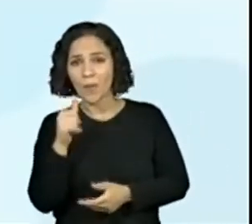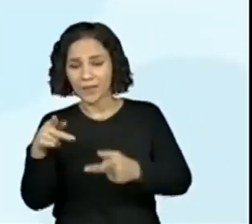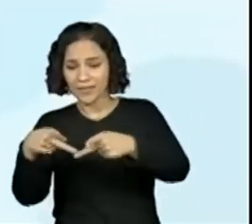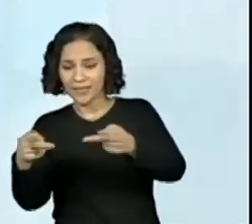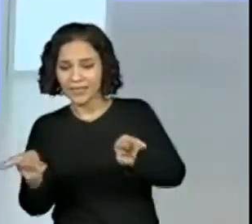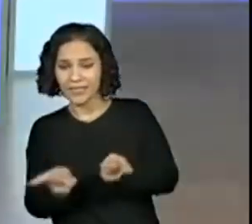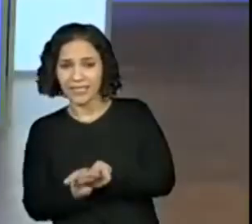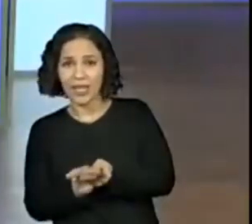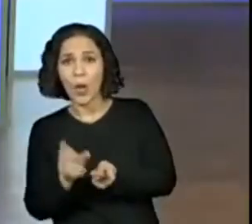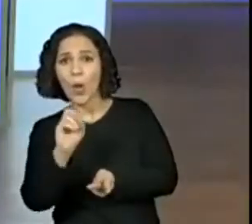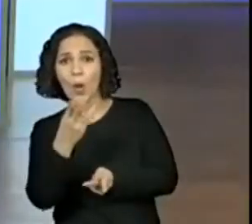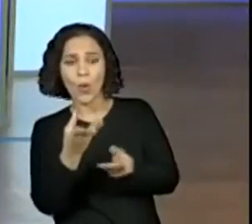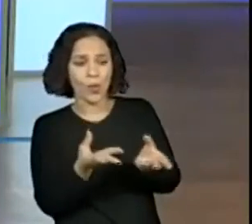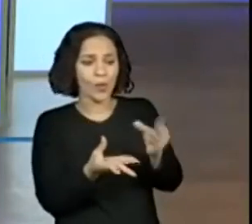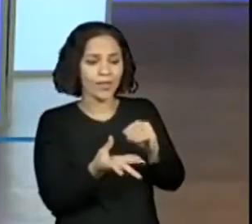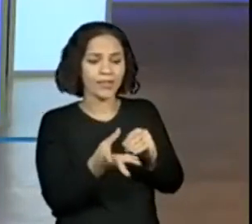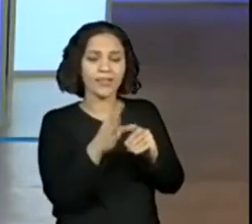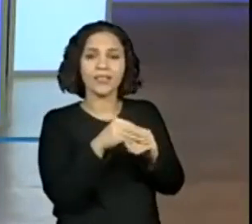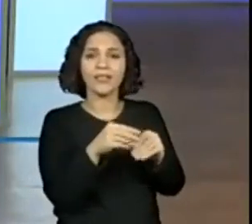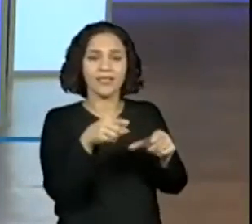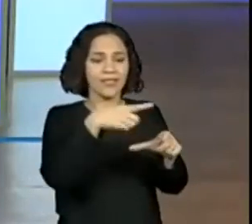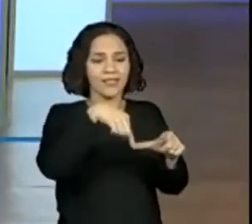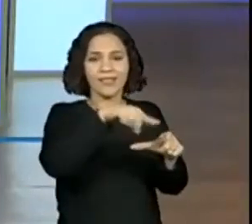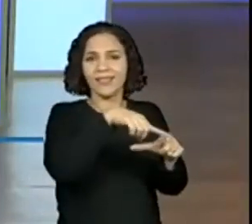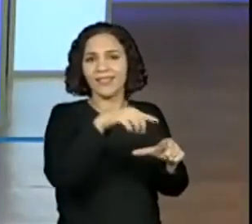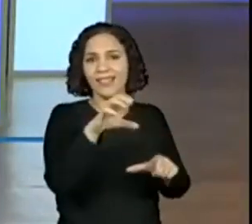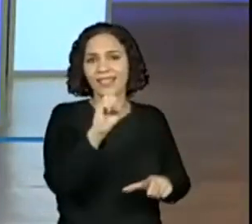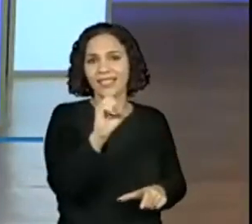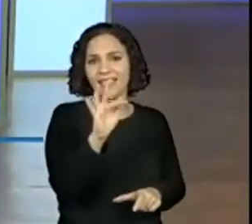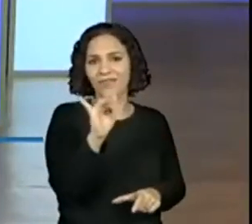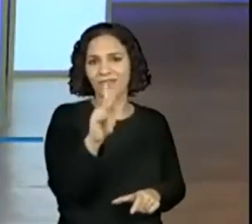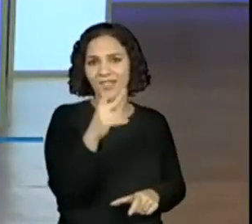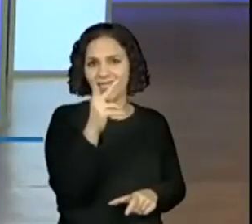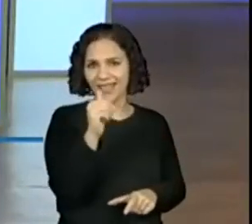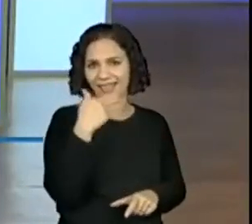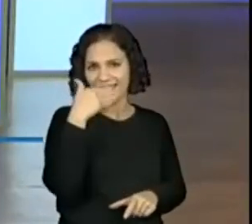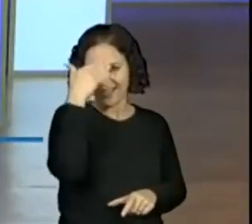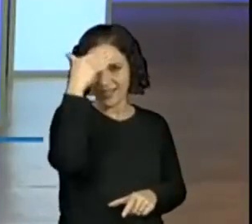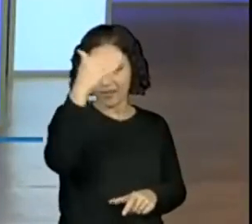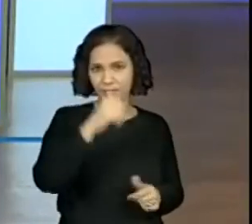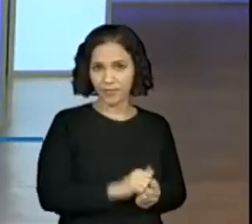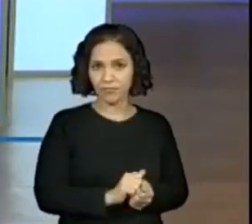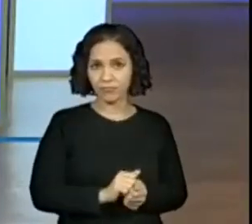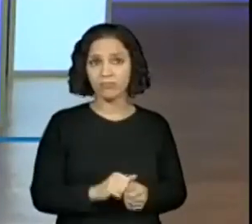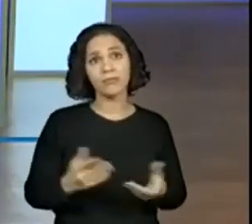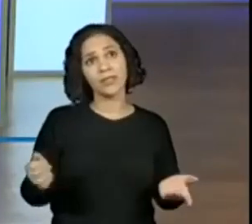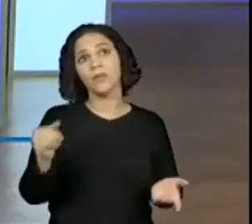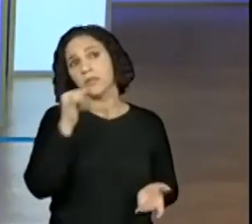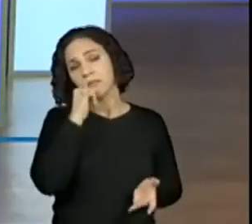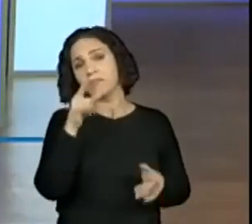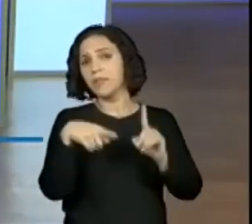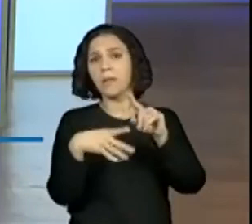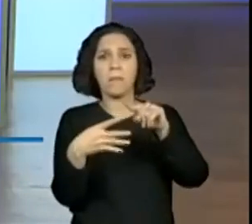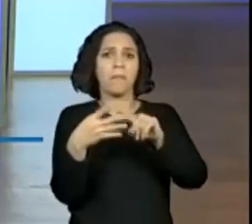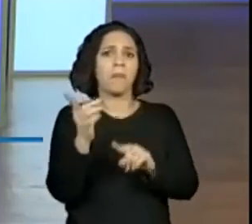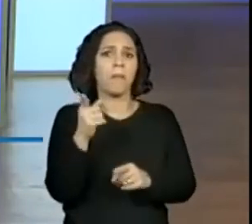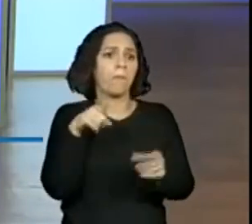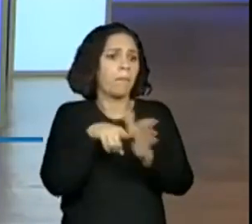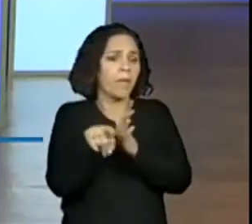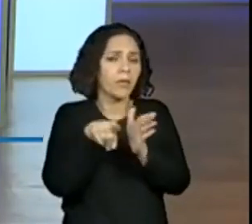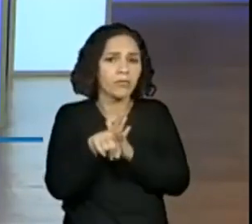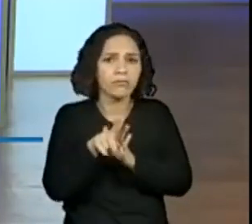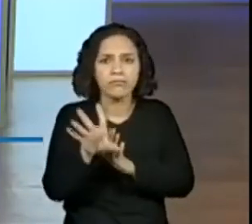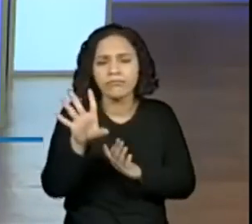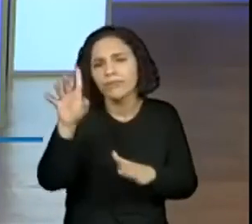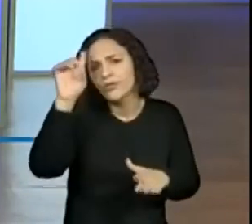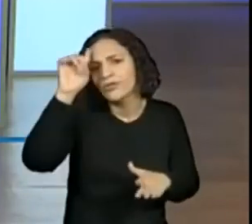ou esfiha nossa quantas perguntas em isso de assim simplesmente achou quatro mas são várias no dia a dia ou